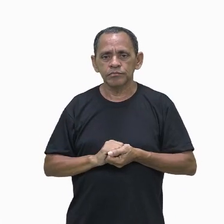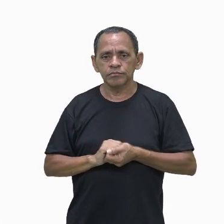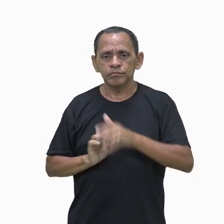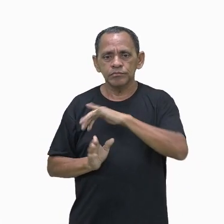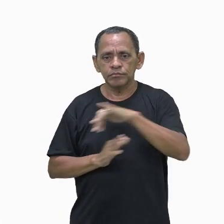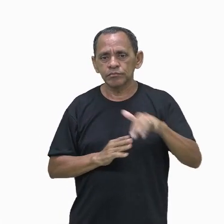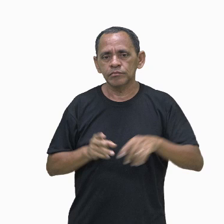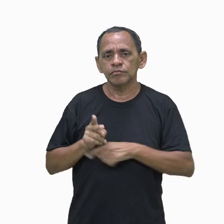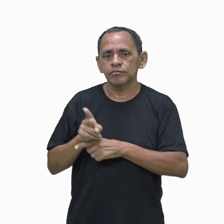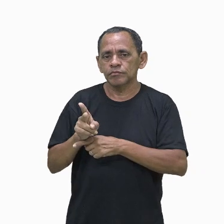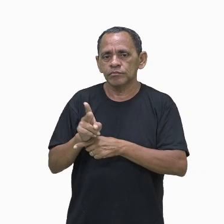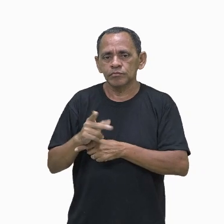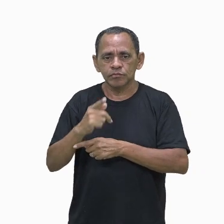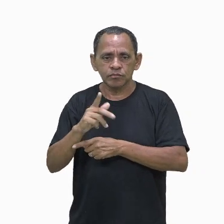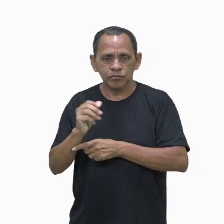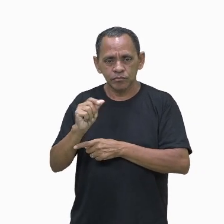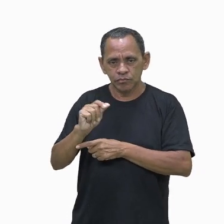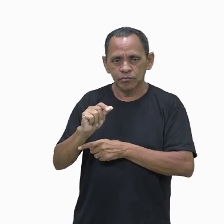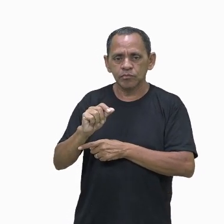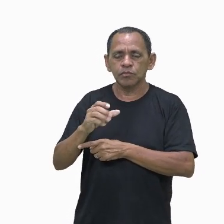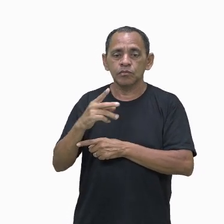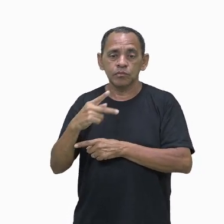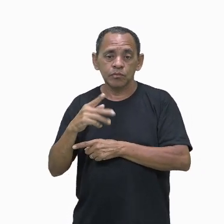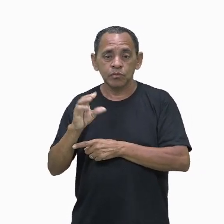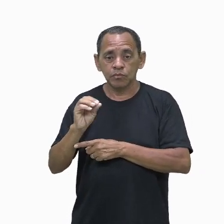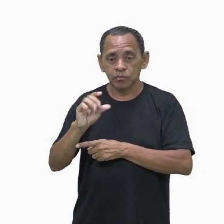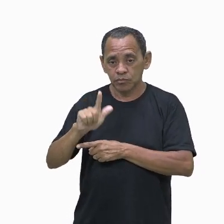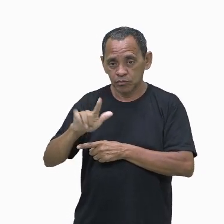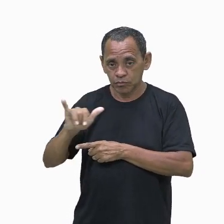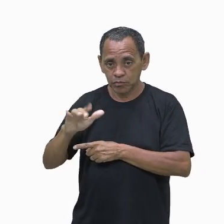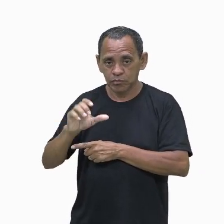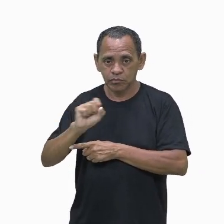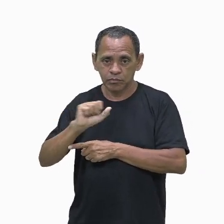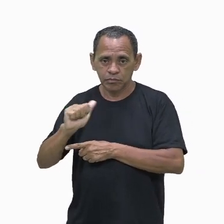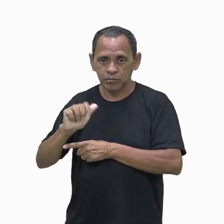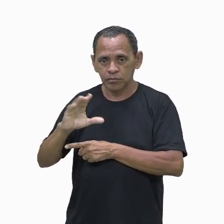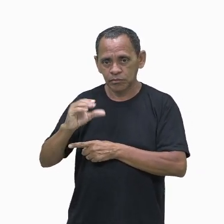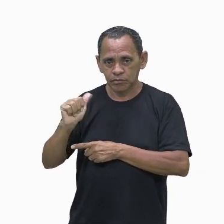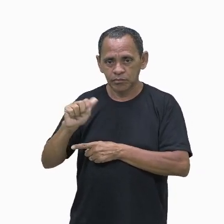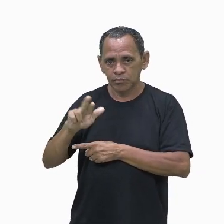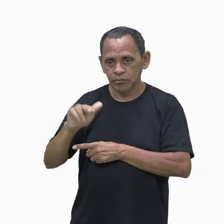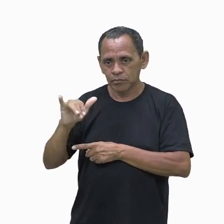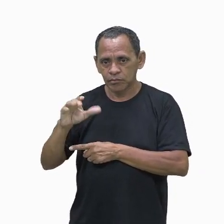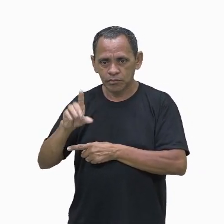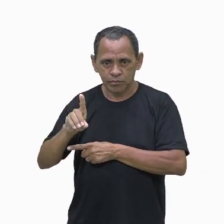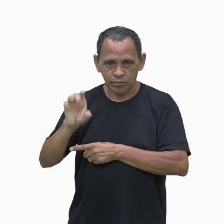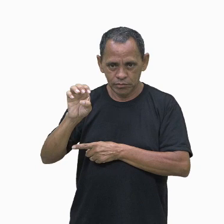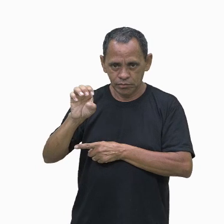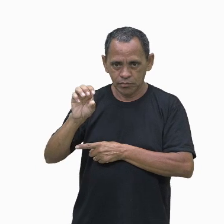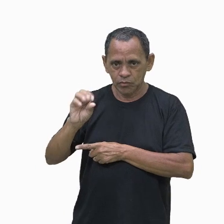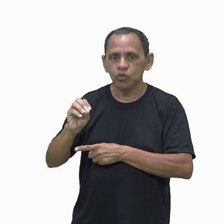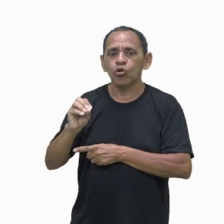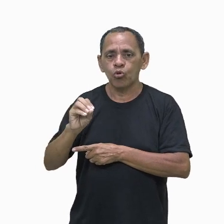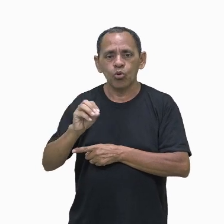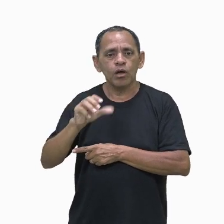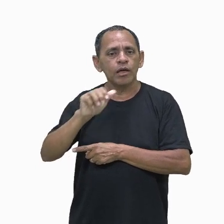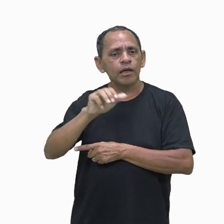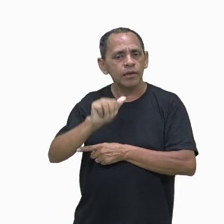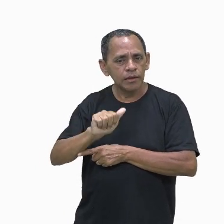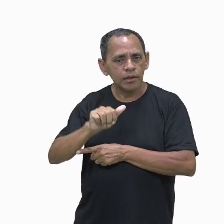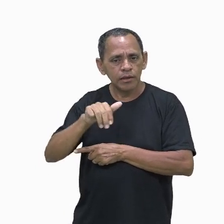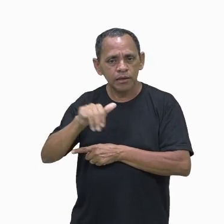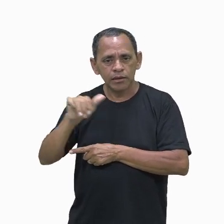os polissacarídeos. Trago como primeiro exemplo de polissacarídeos o amido, que é formado por uma cadeia composta por